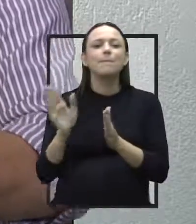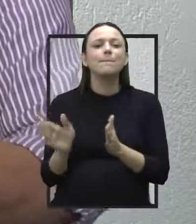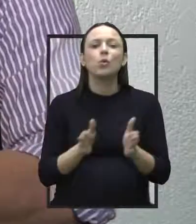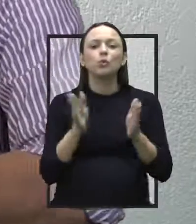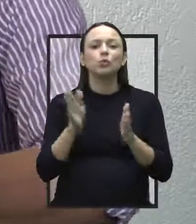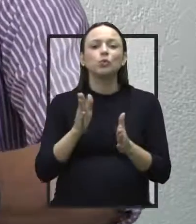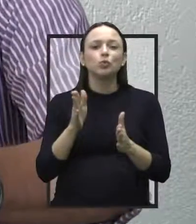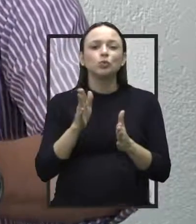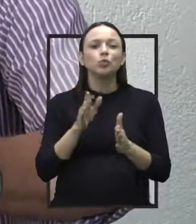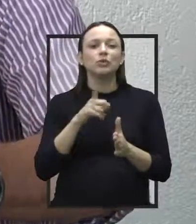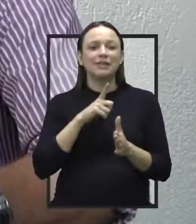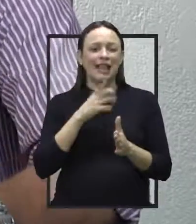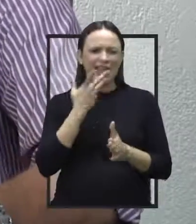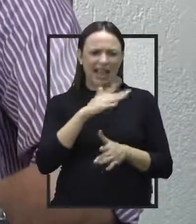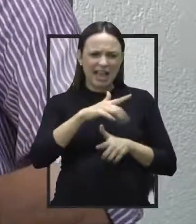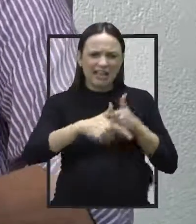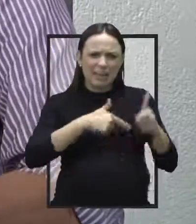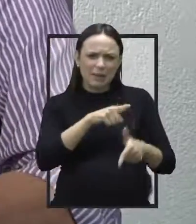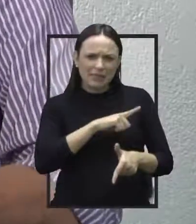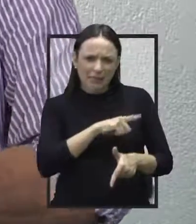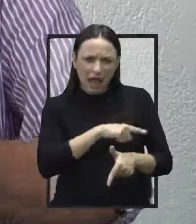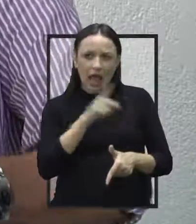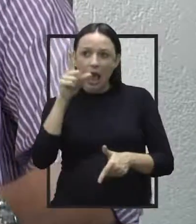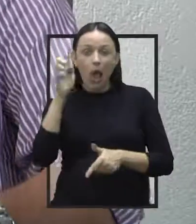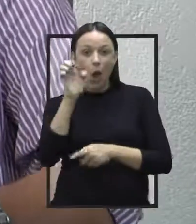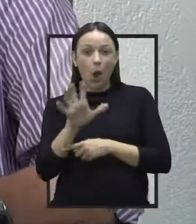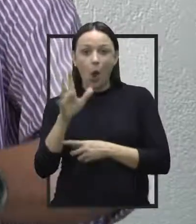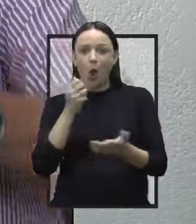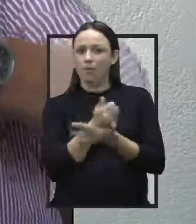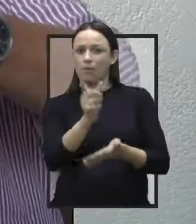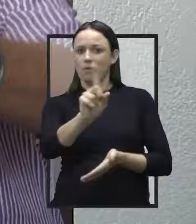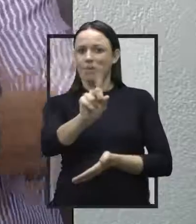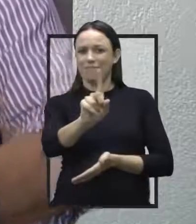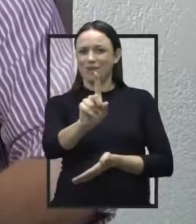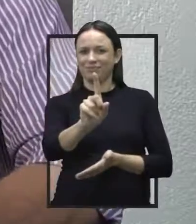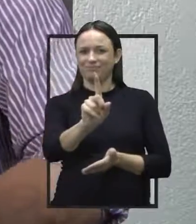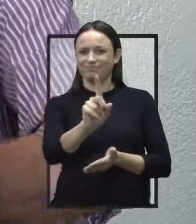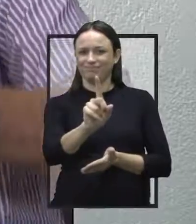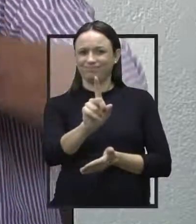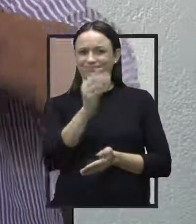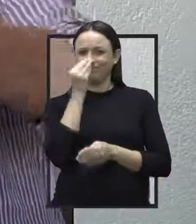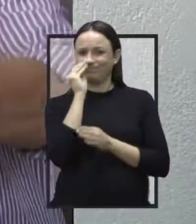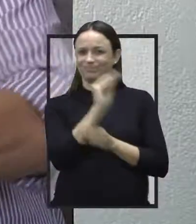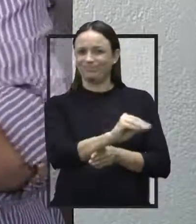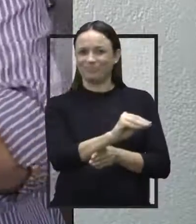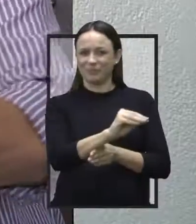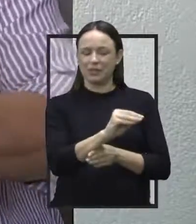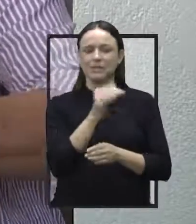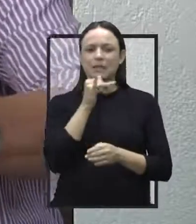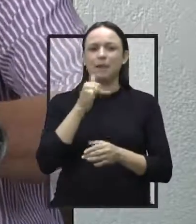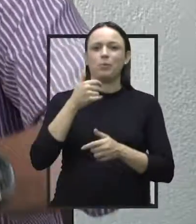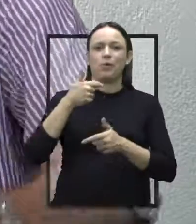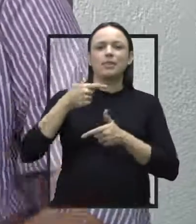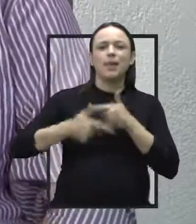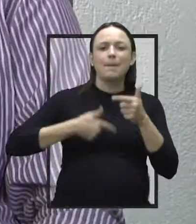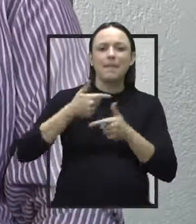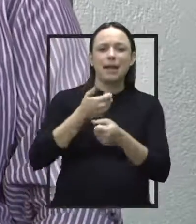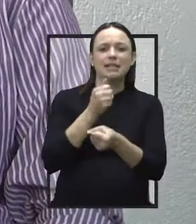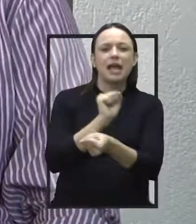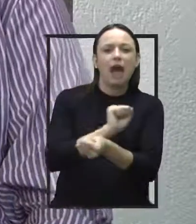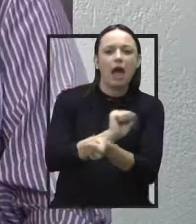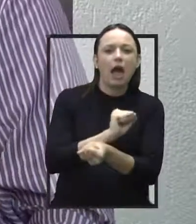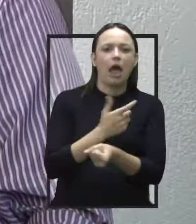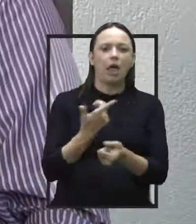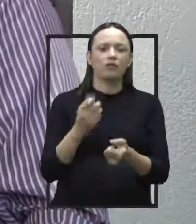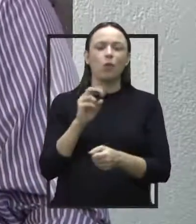tem o trabalho infantil. Eles boicotam trabalho escravo, trabalho, por exemplo,